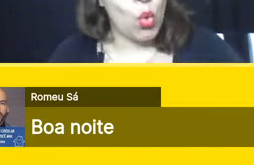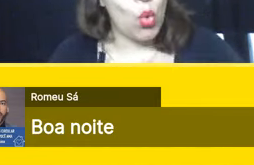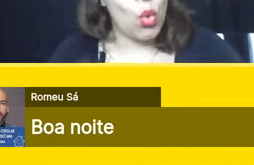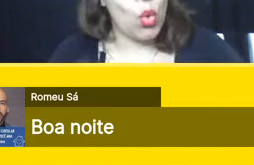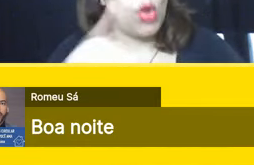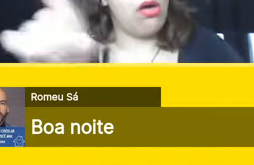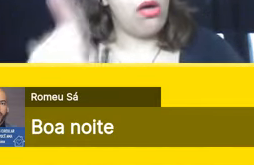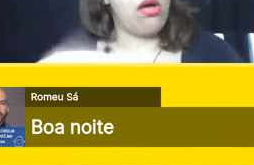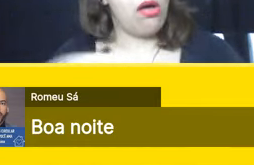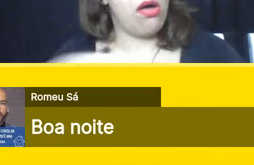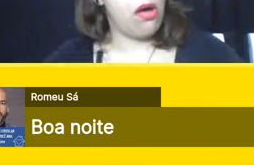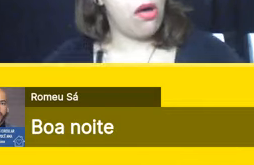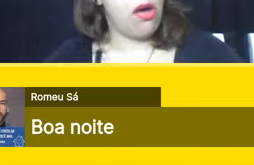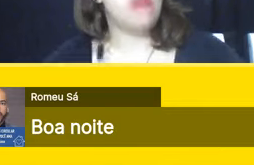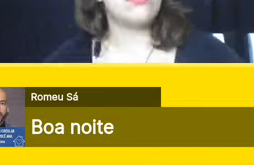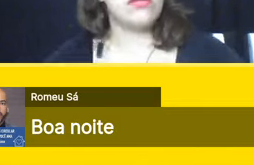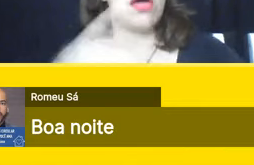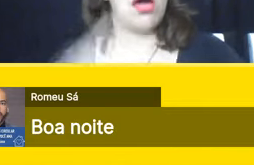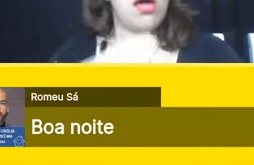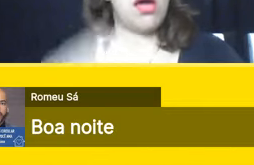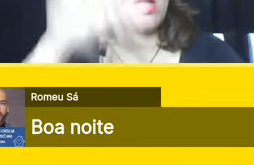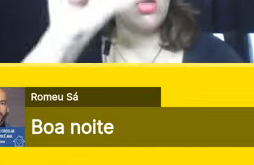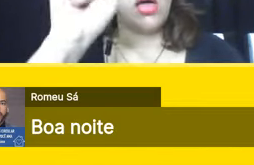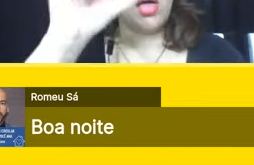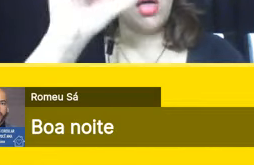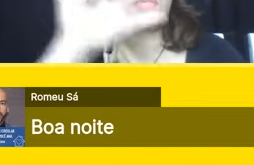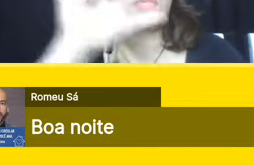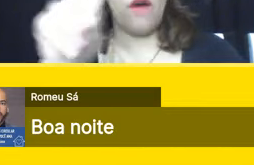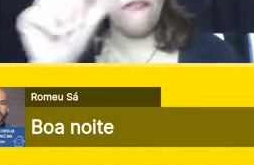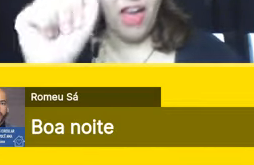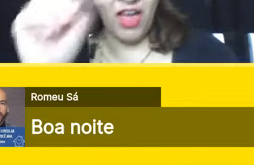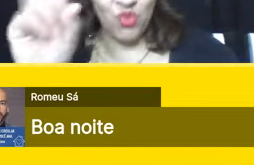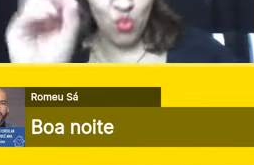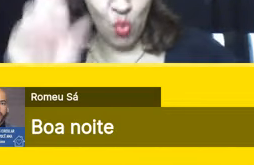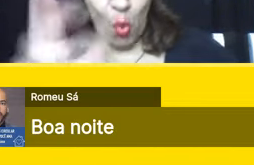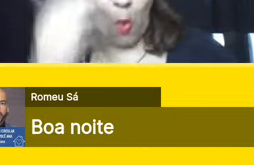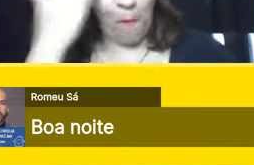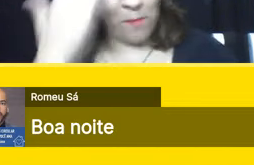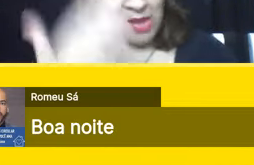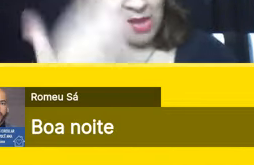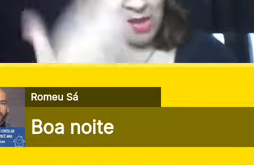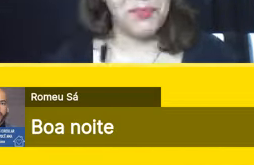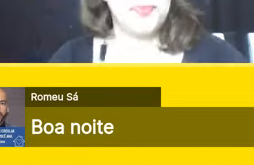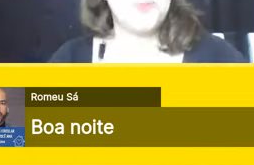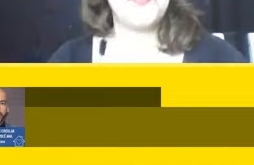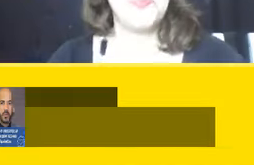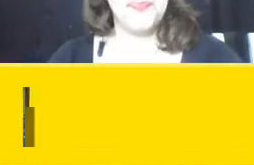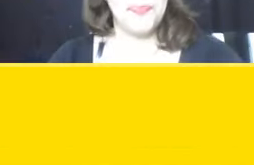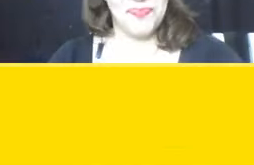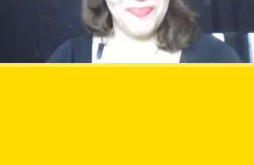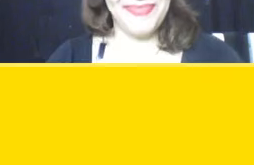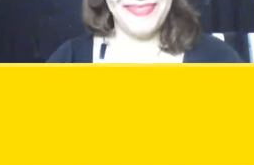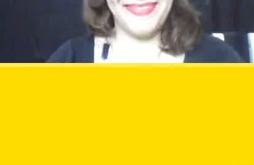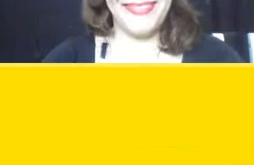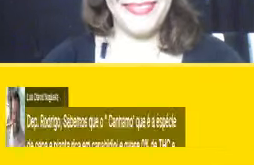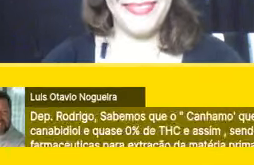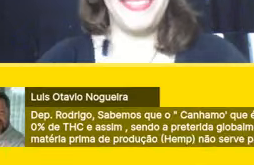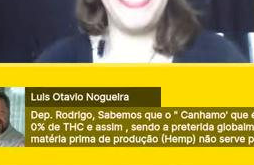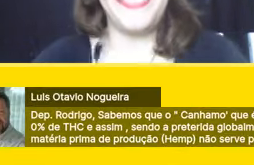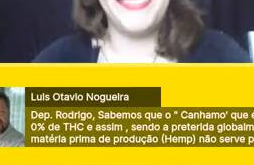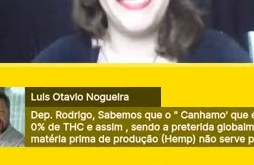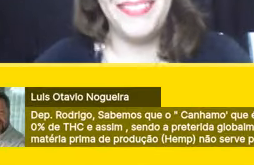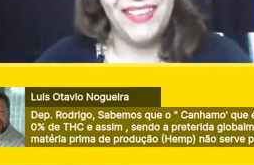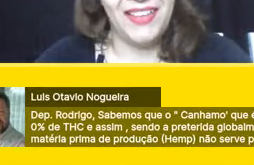na Bahia, em Salvador. Obrigado, Olha. doutor Romeu, por participar aí conosco. Perfeito. Olha